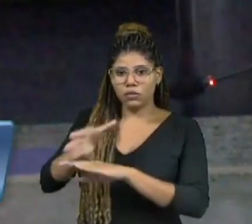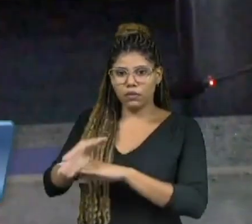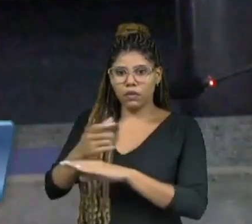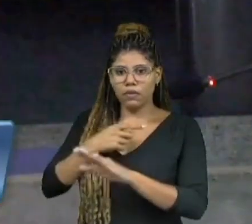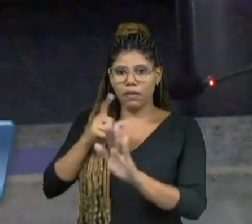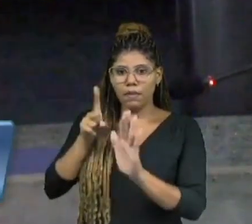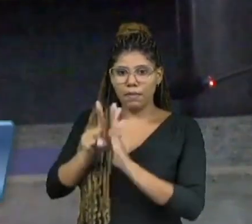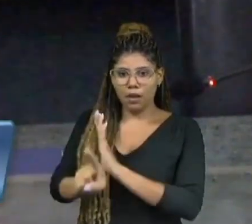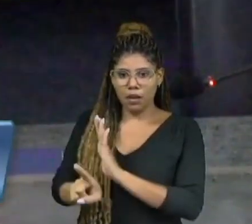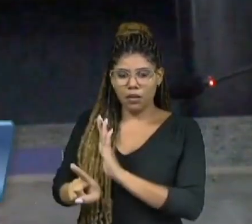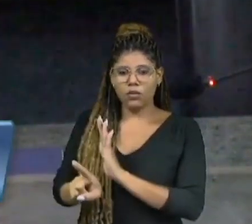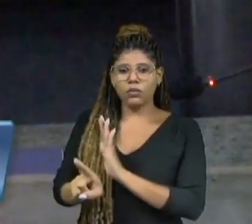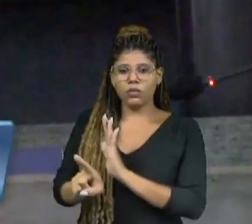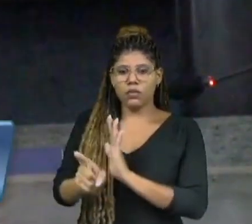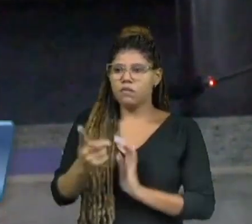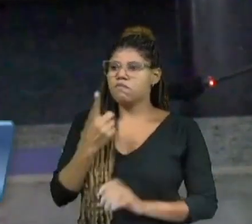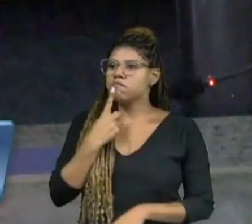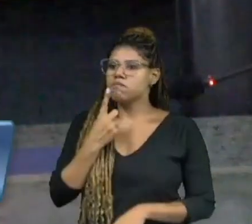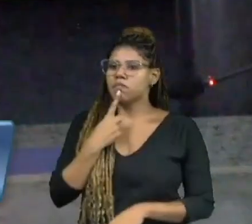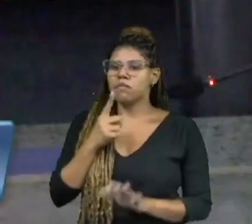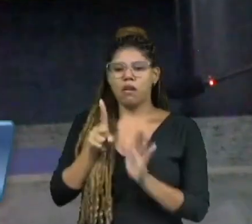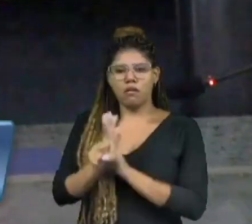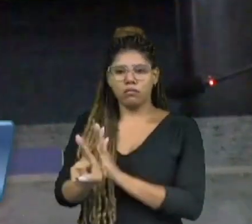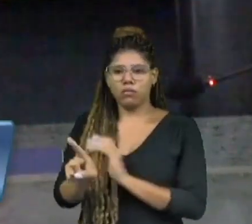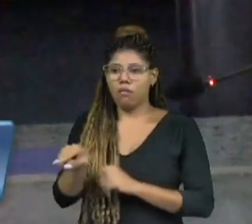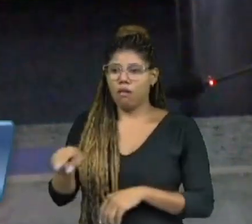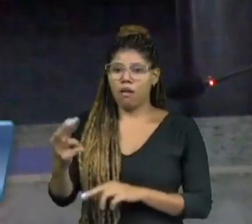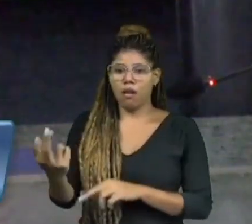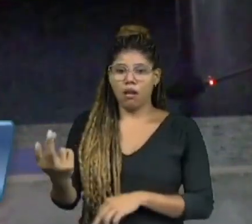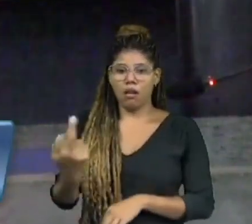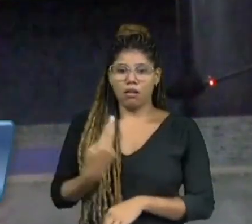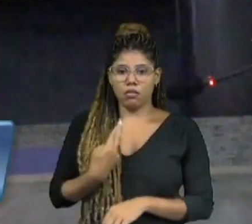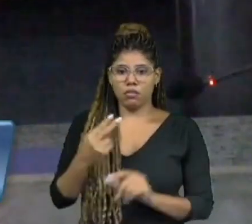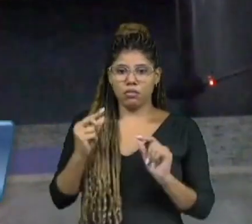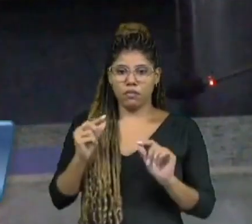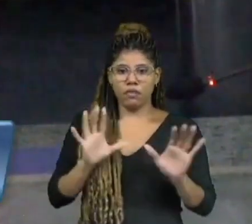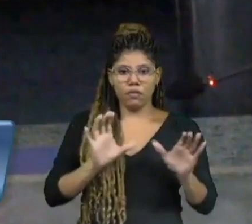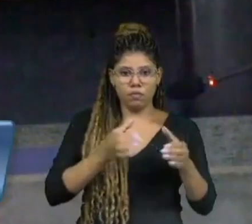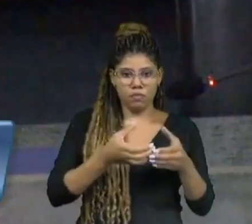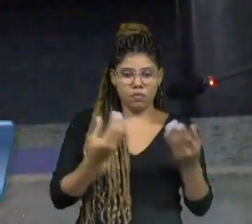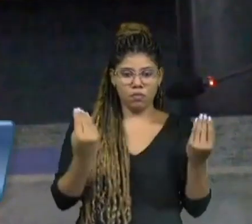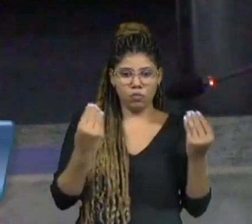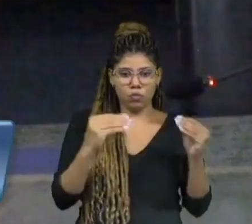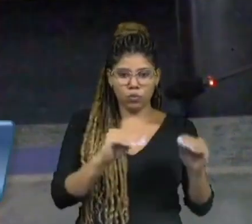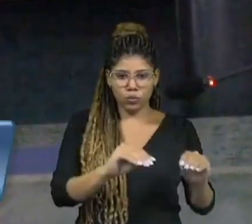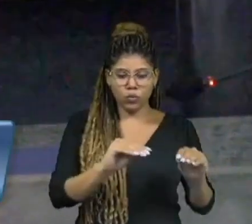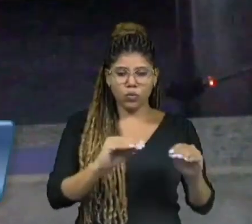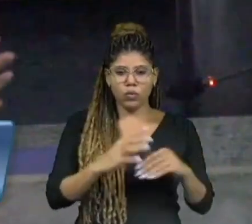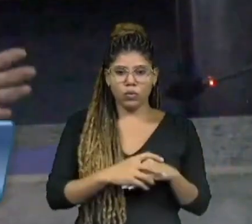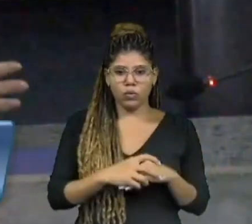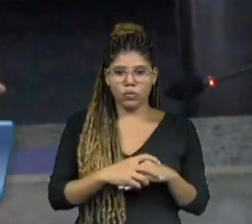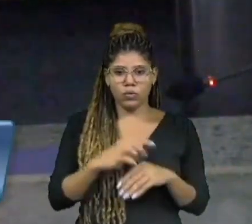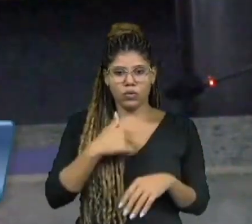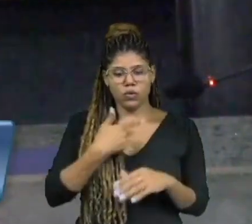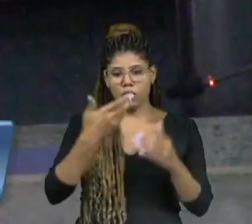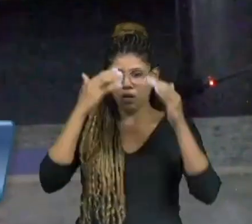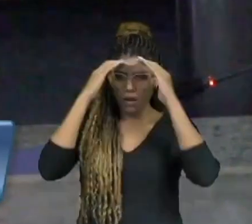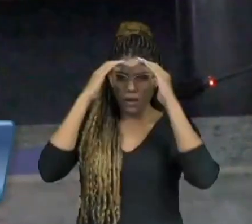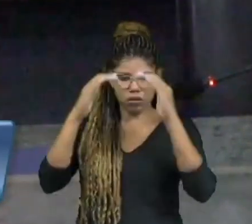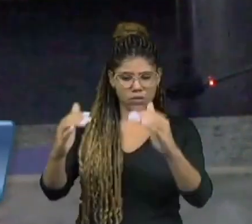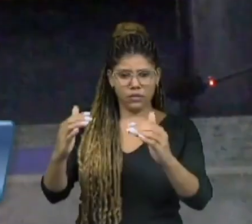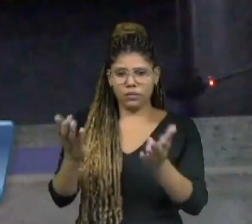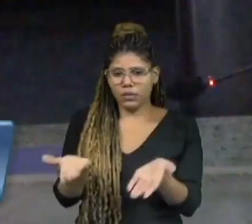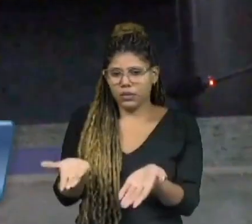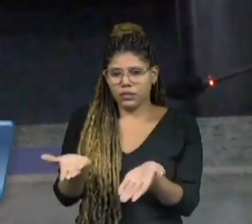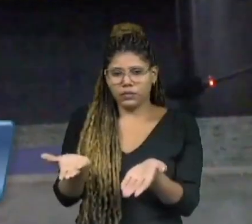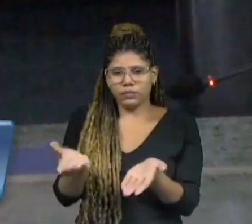foi perguntado verbalmente e foi colocado, inclusive, em grupo. E aqui, com todo respeito, meu